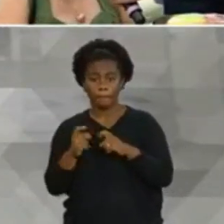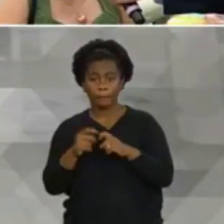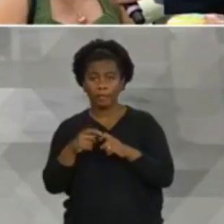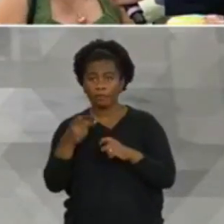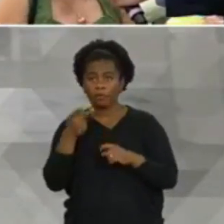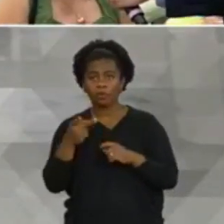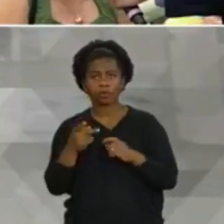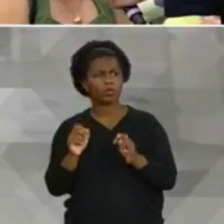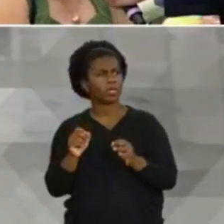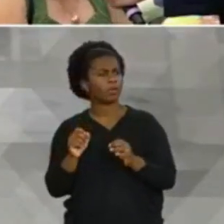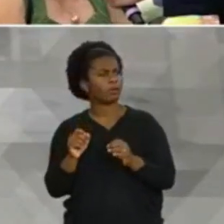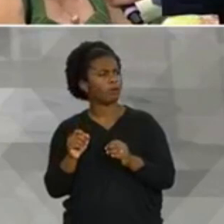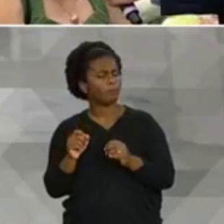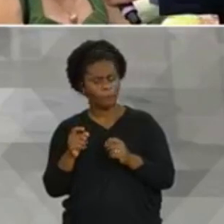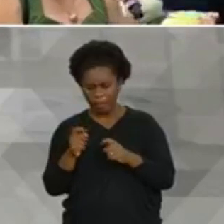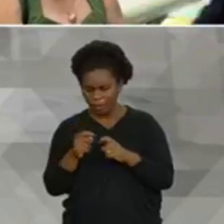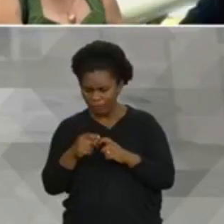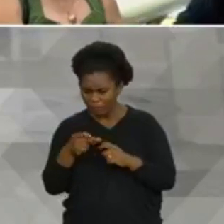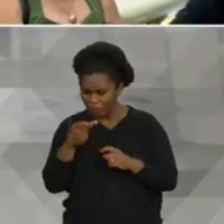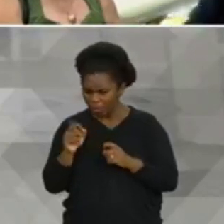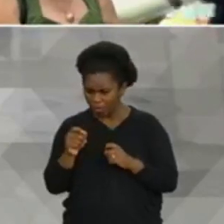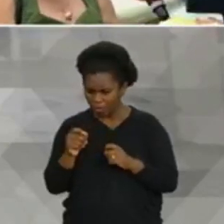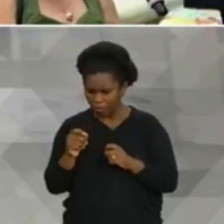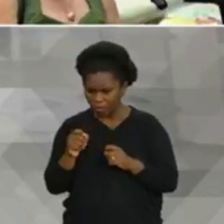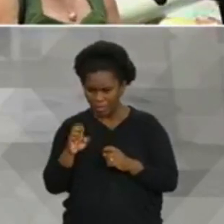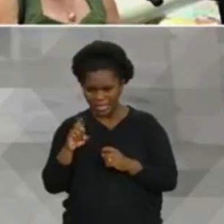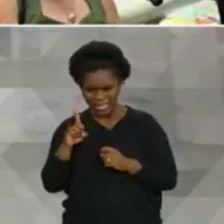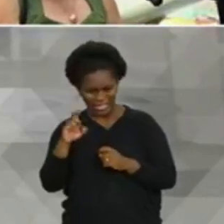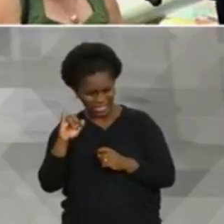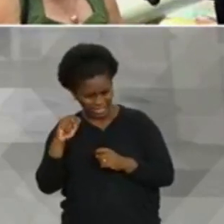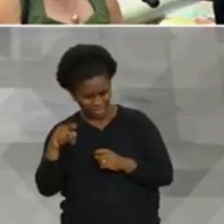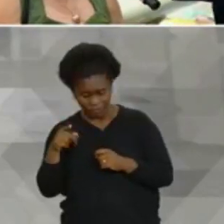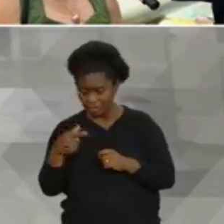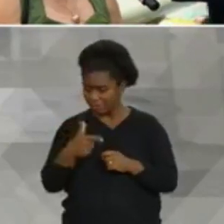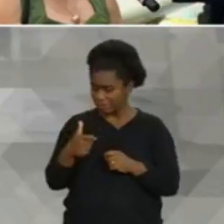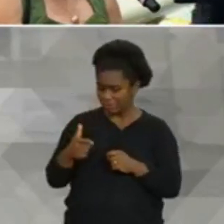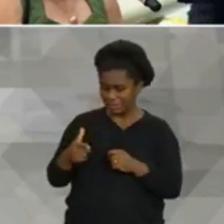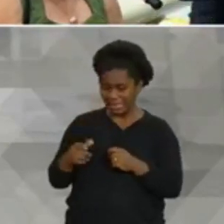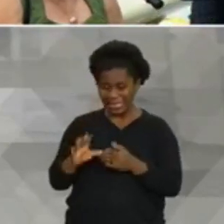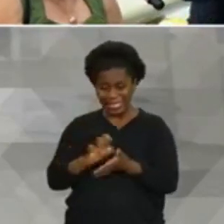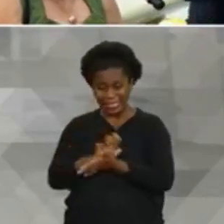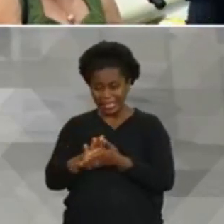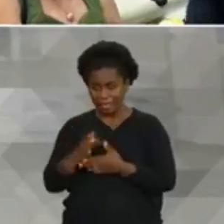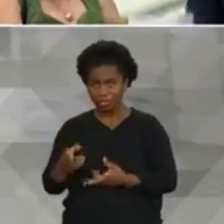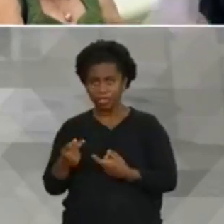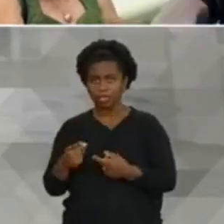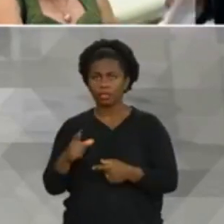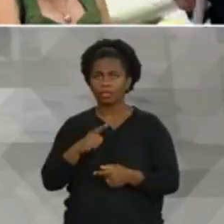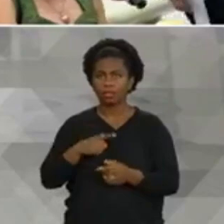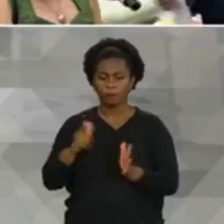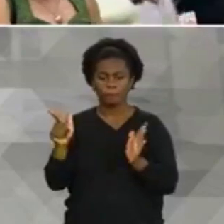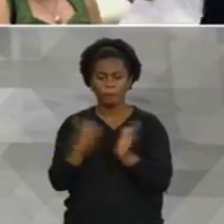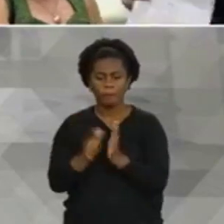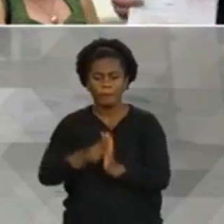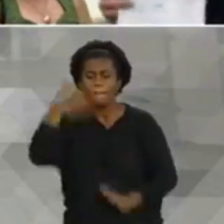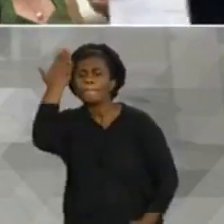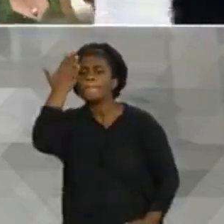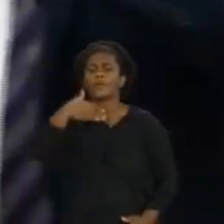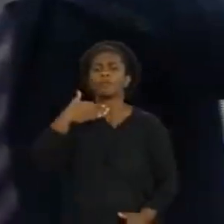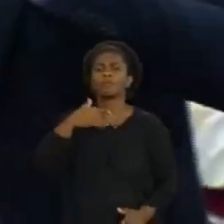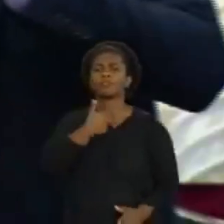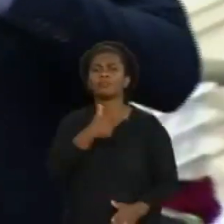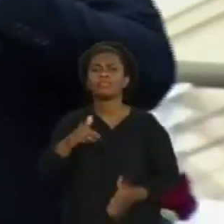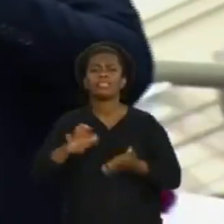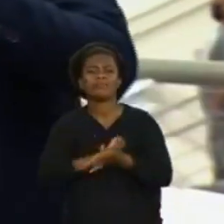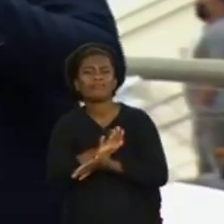Edila, a senhora não tem nada aí não. Jesus curou. Está na minha mão, provando que nada tem. Aqui, bispo, o